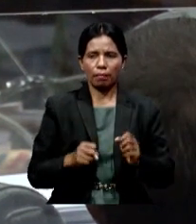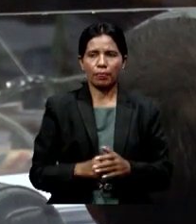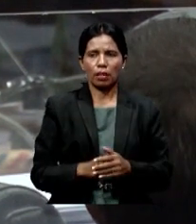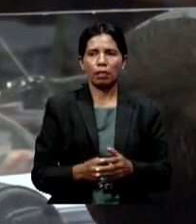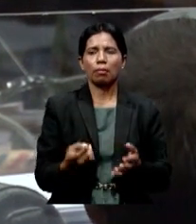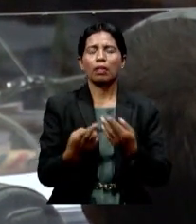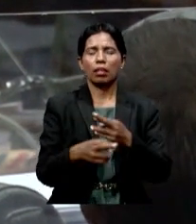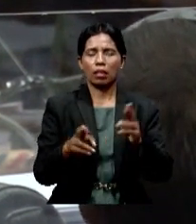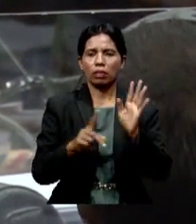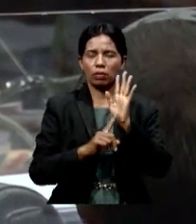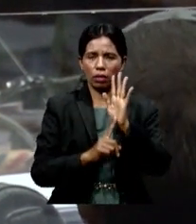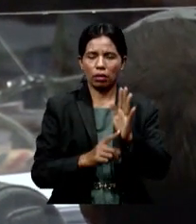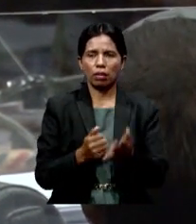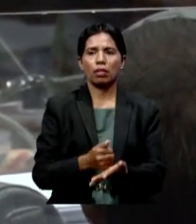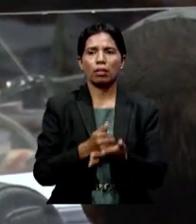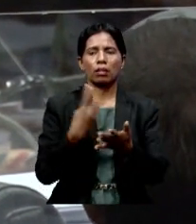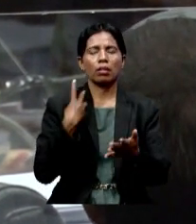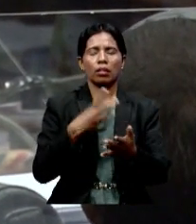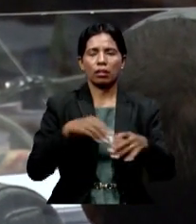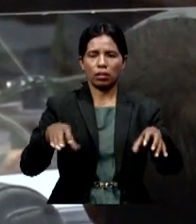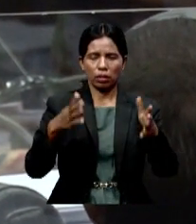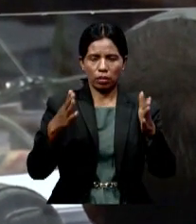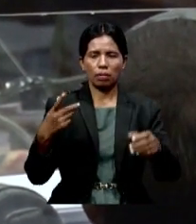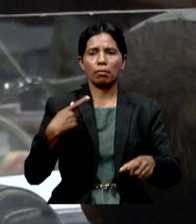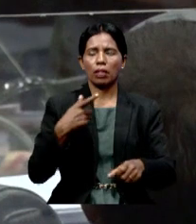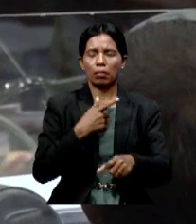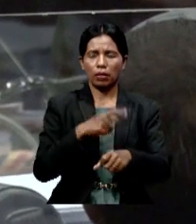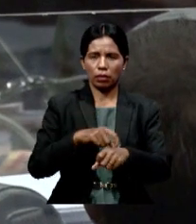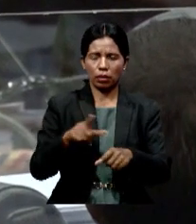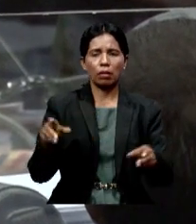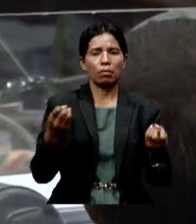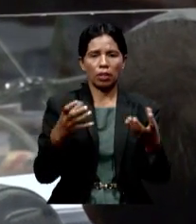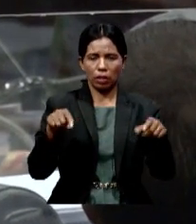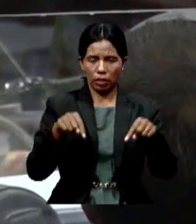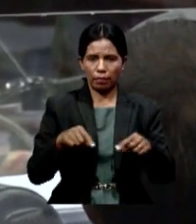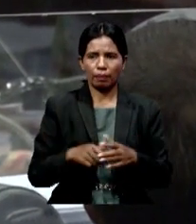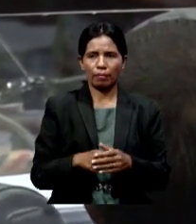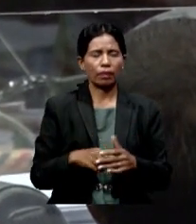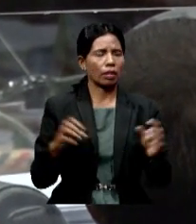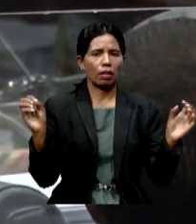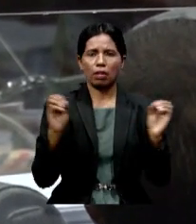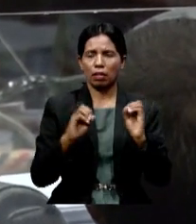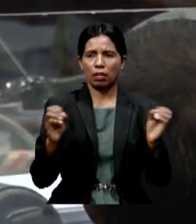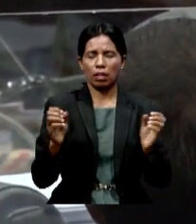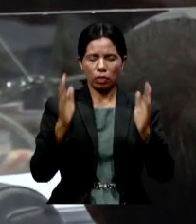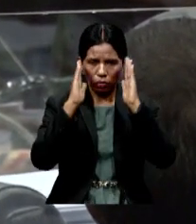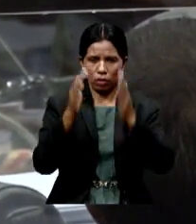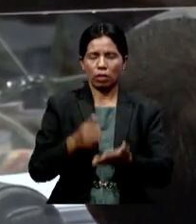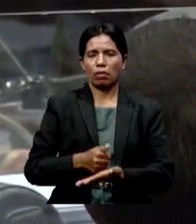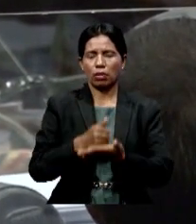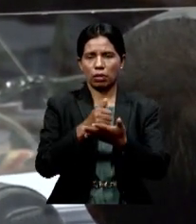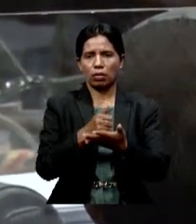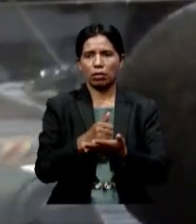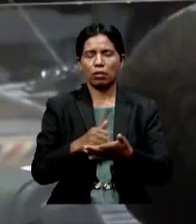responde falida ne de itenia funcionari Sirá Parlamento Nacional ne lugu kida ne la ia atensão ba ida ne agora